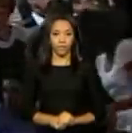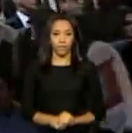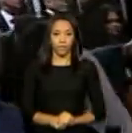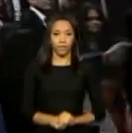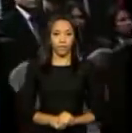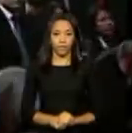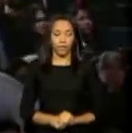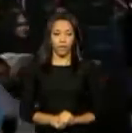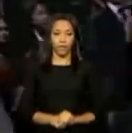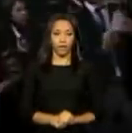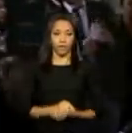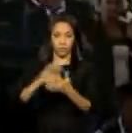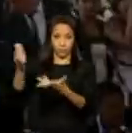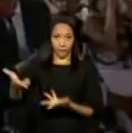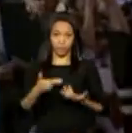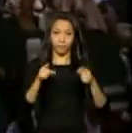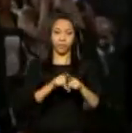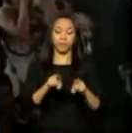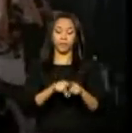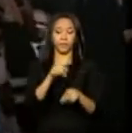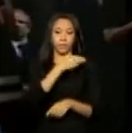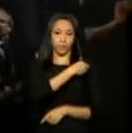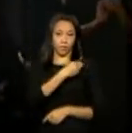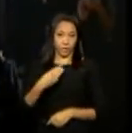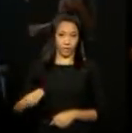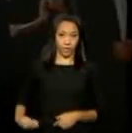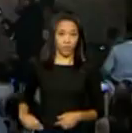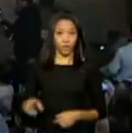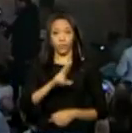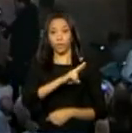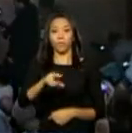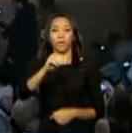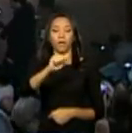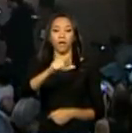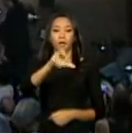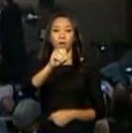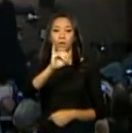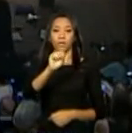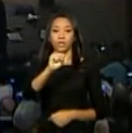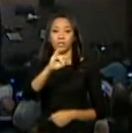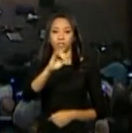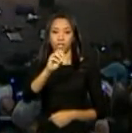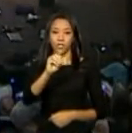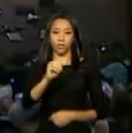Convidamos também o ministro-chefe da Casa Civil, Aloísio Mercadante.